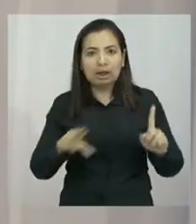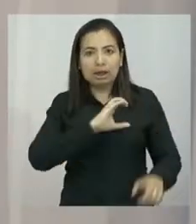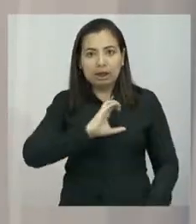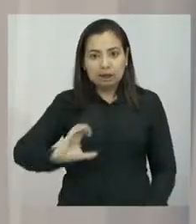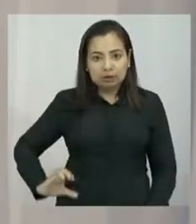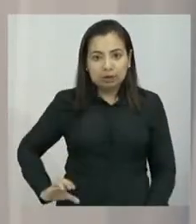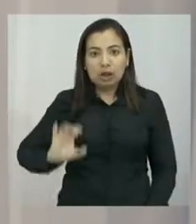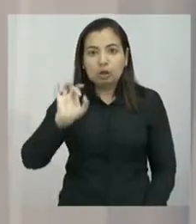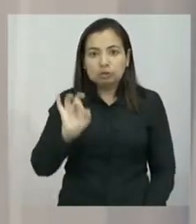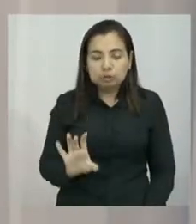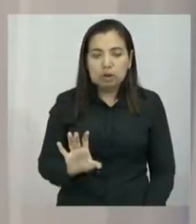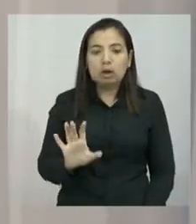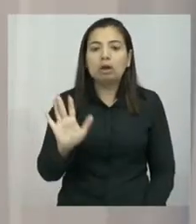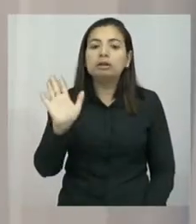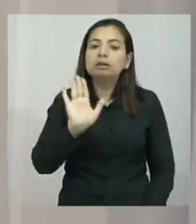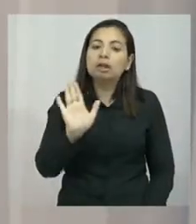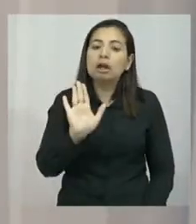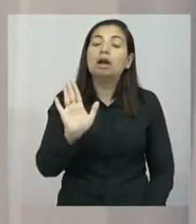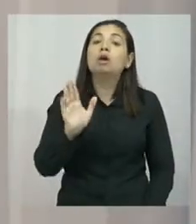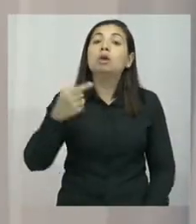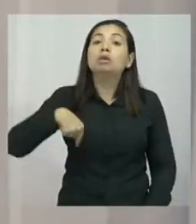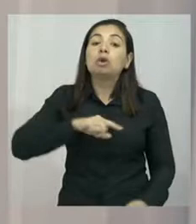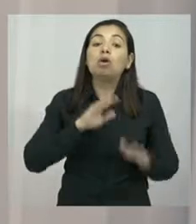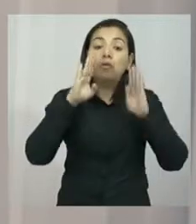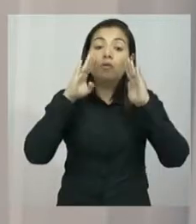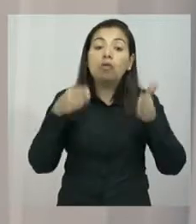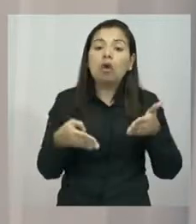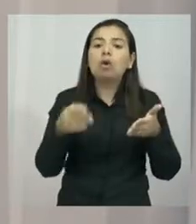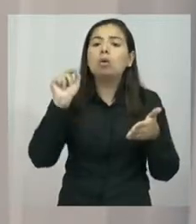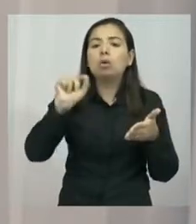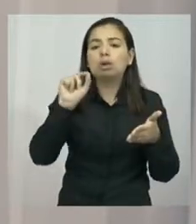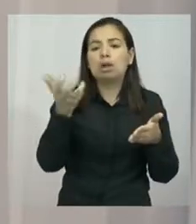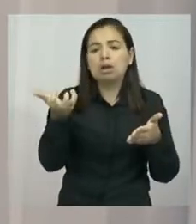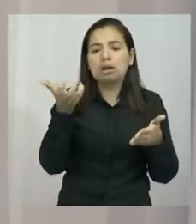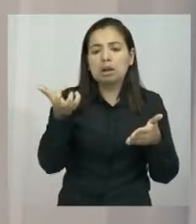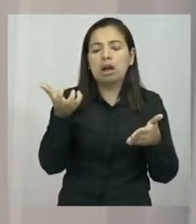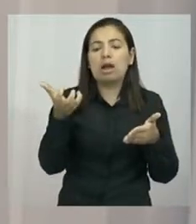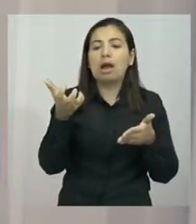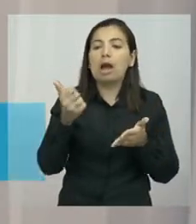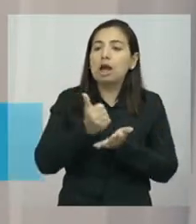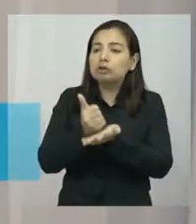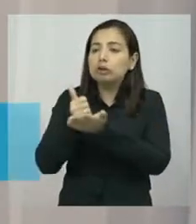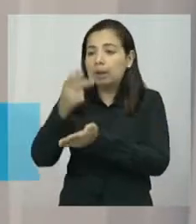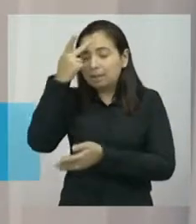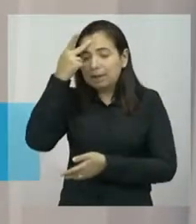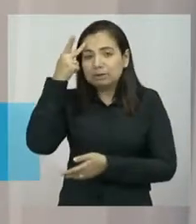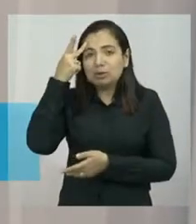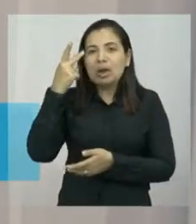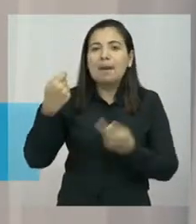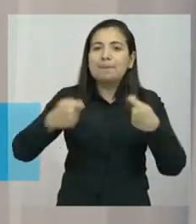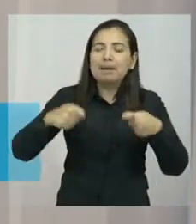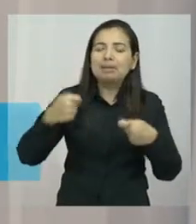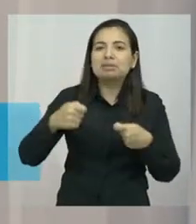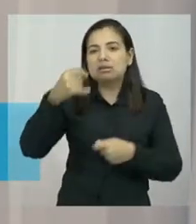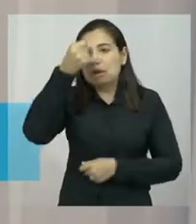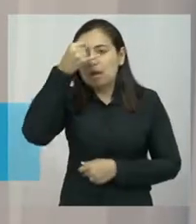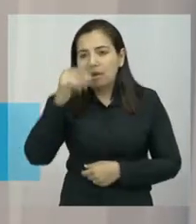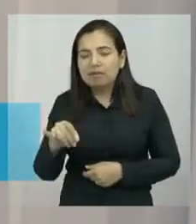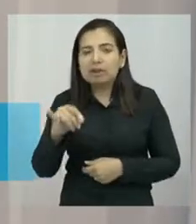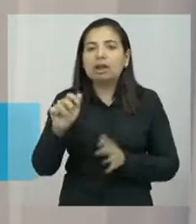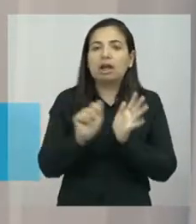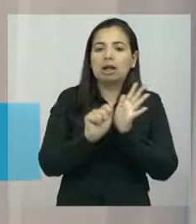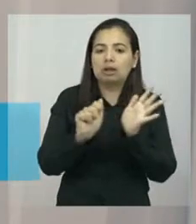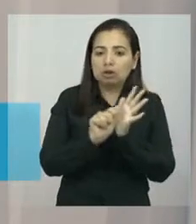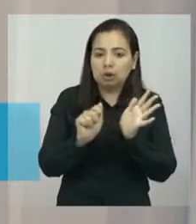sem o credo religioso. O nosso foco é o combate às drogas, né? A gente está propagando o